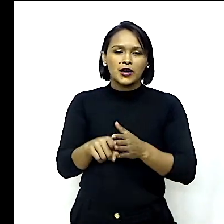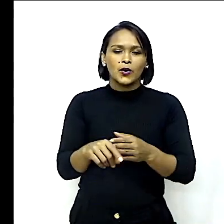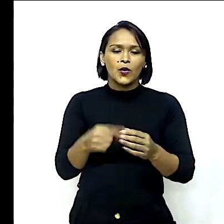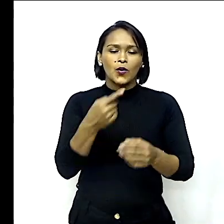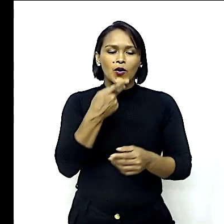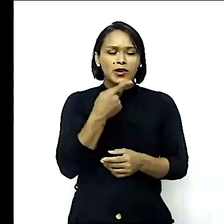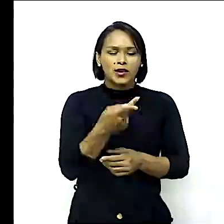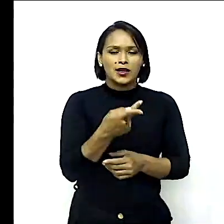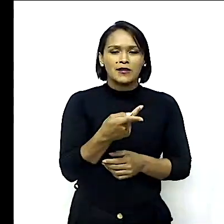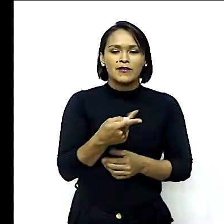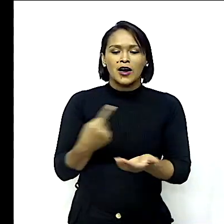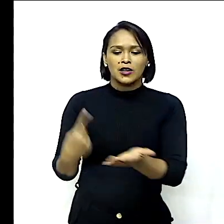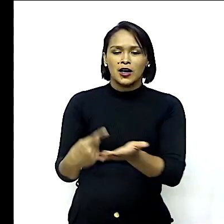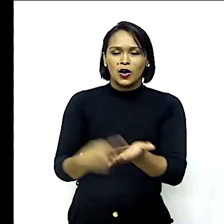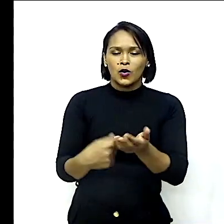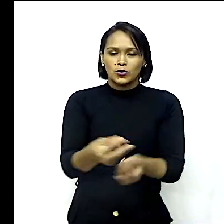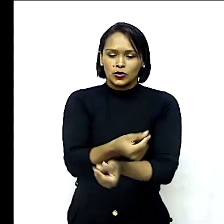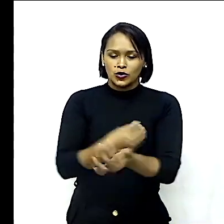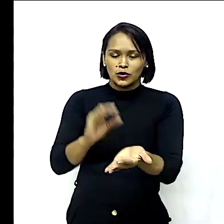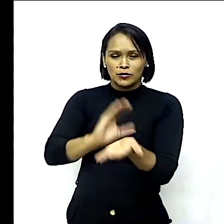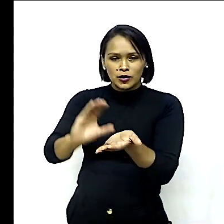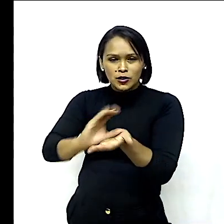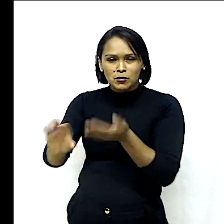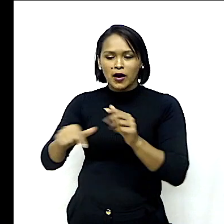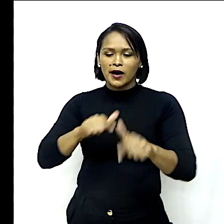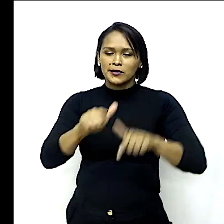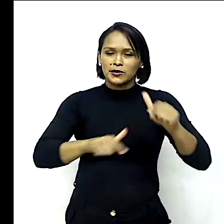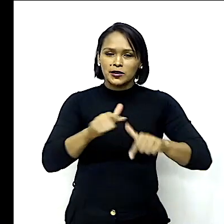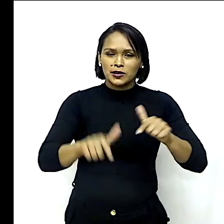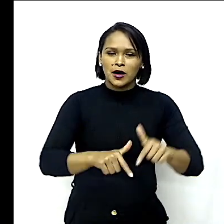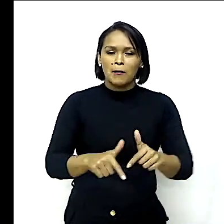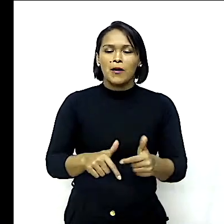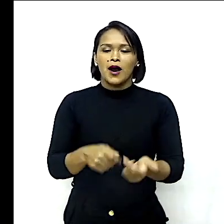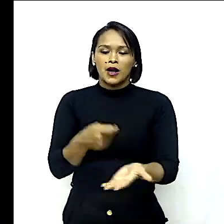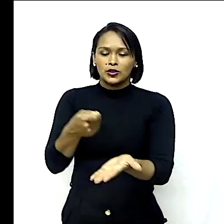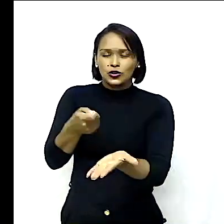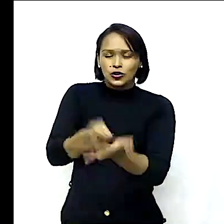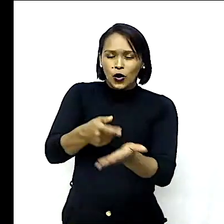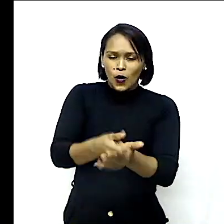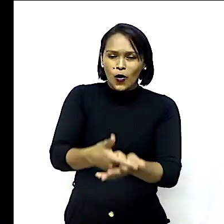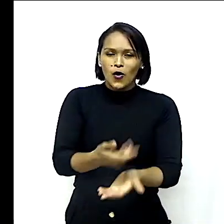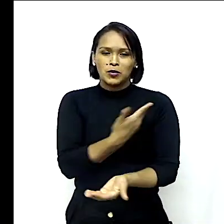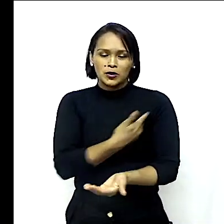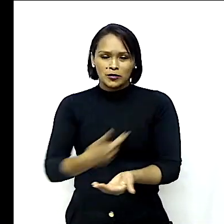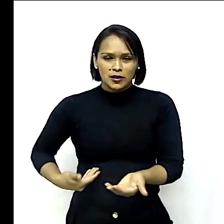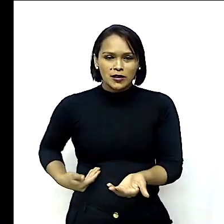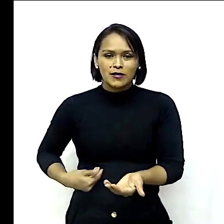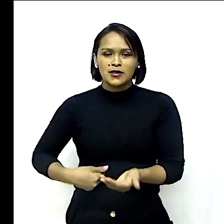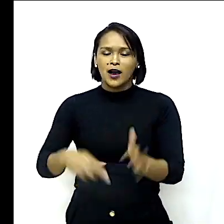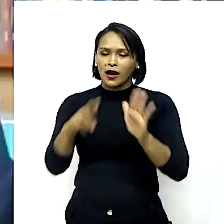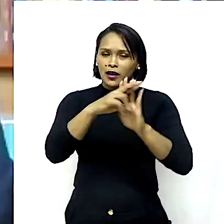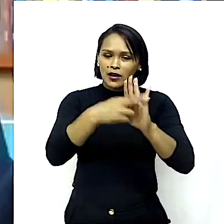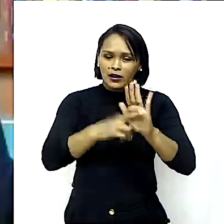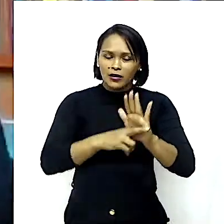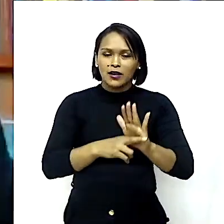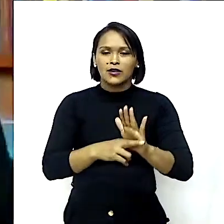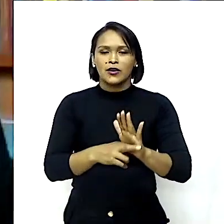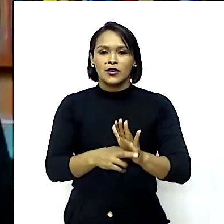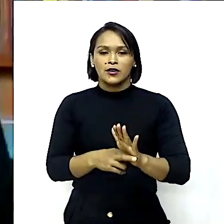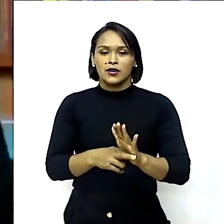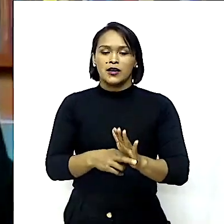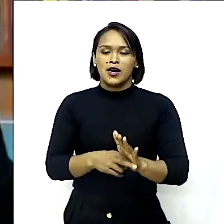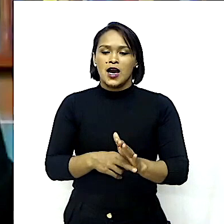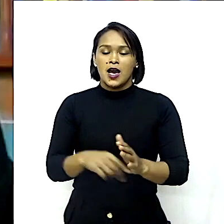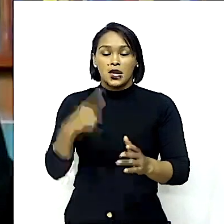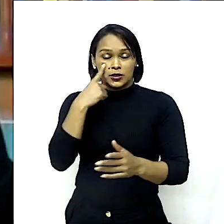os acordos de investimento serviços compras governamentais convergência regulatória interesse em